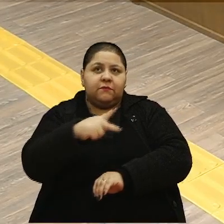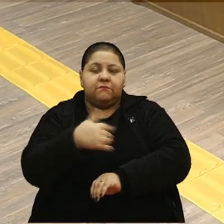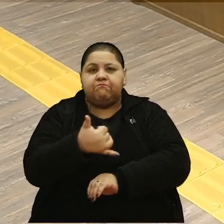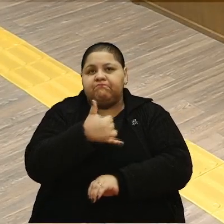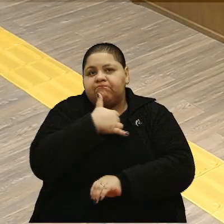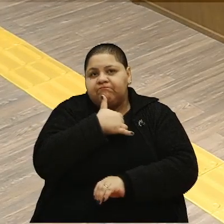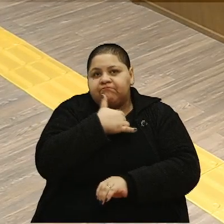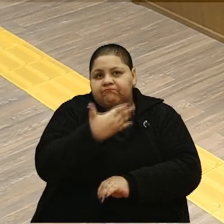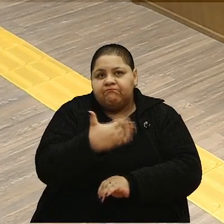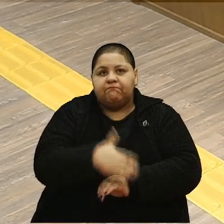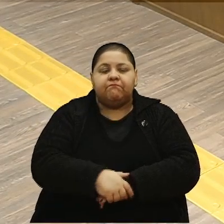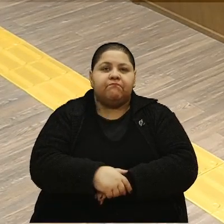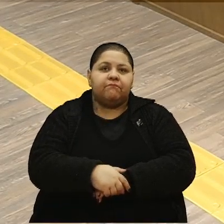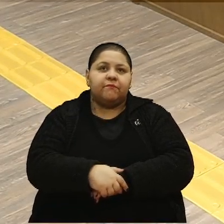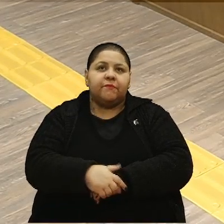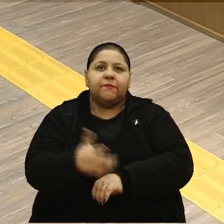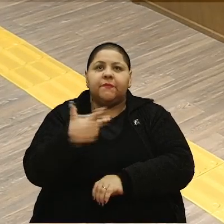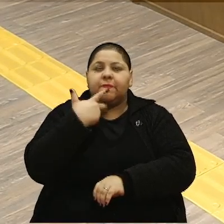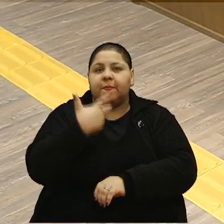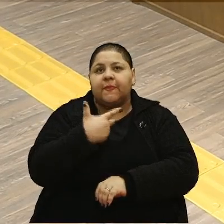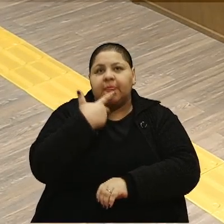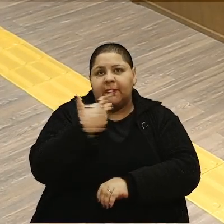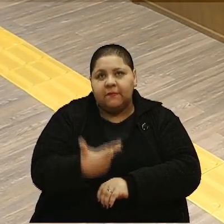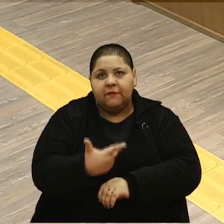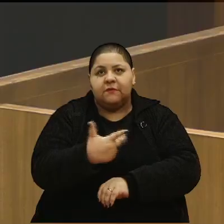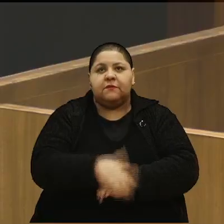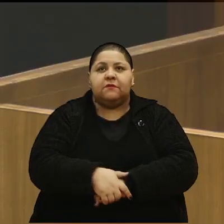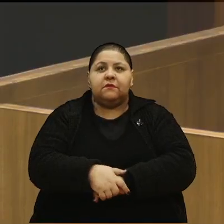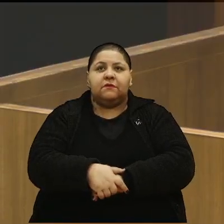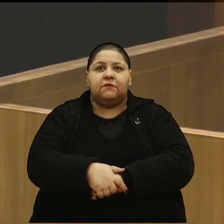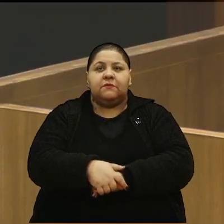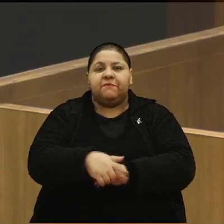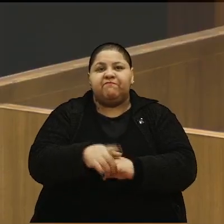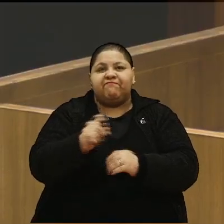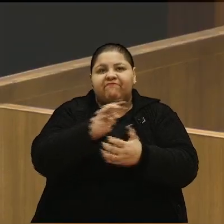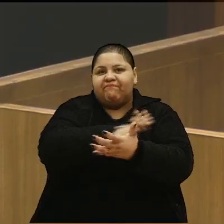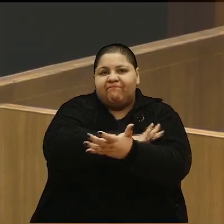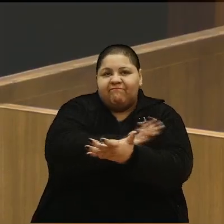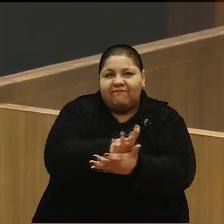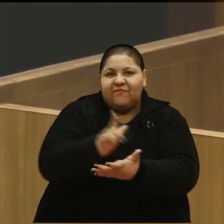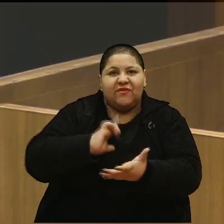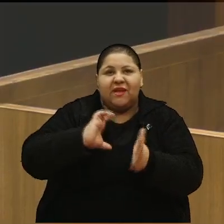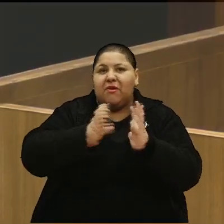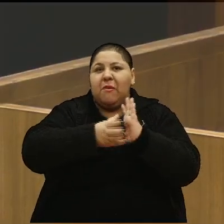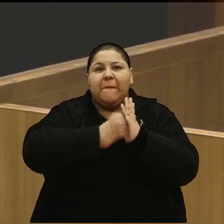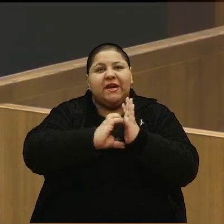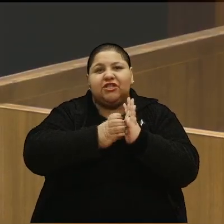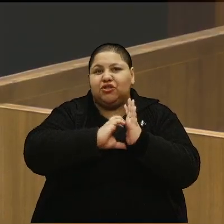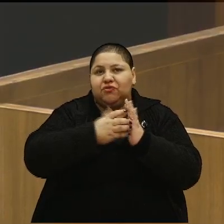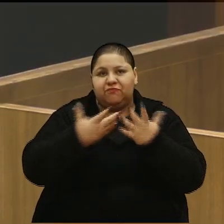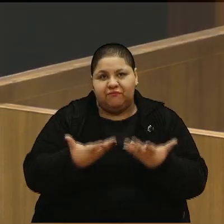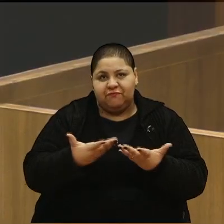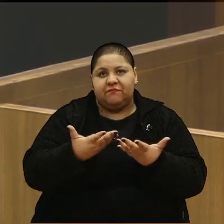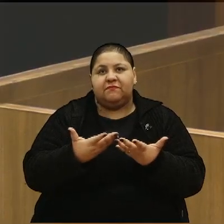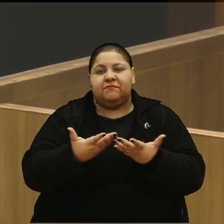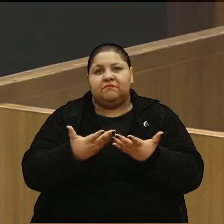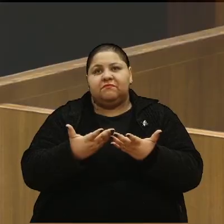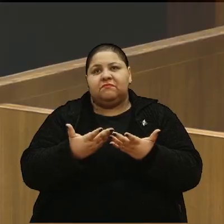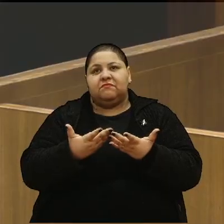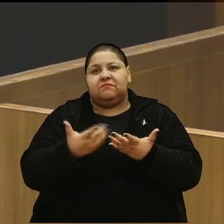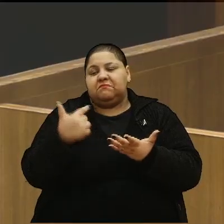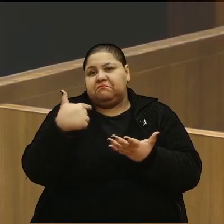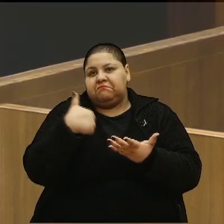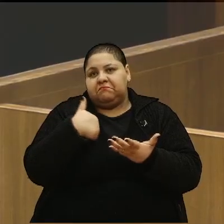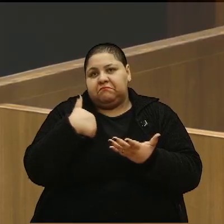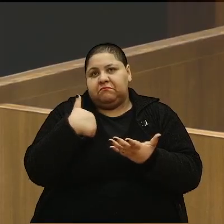lamentavelmente, eu ia dizer isso, que essa questão do preconceito, ela não tem partido político. Na minha